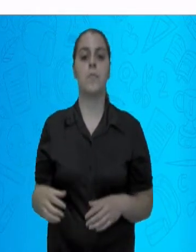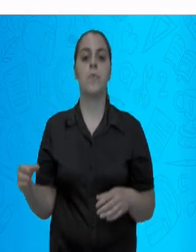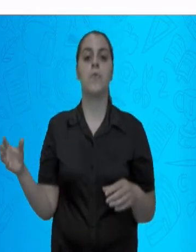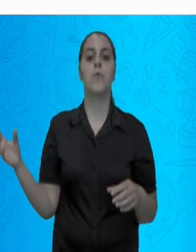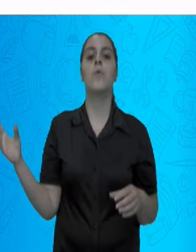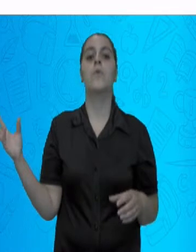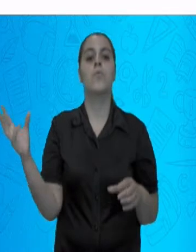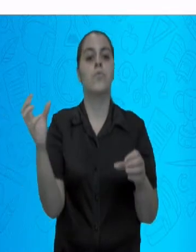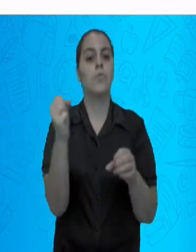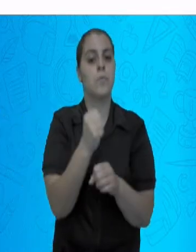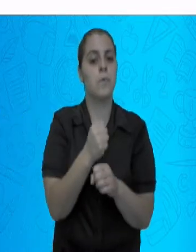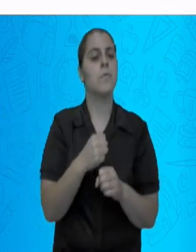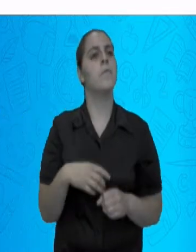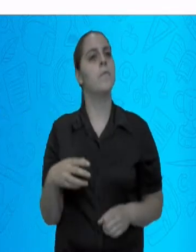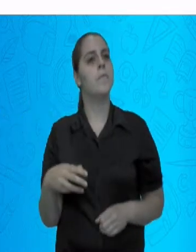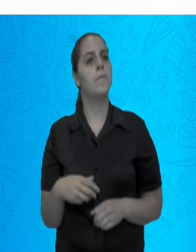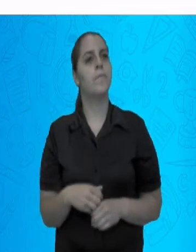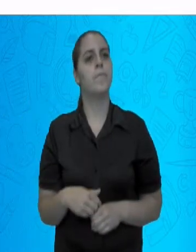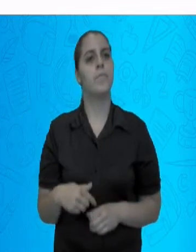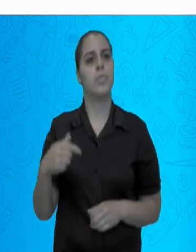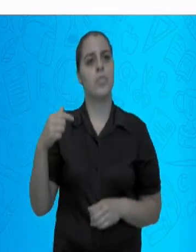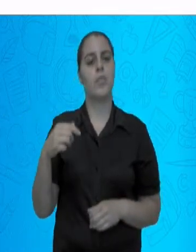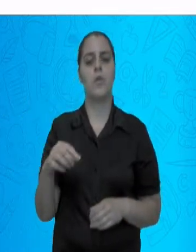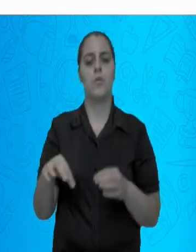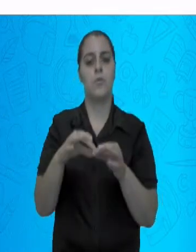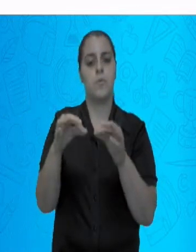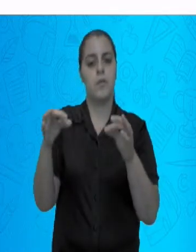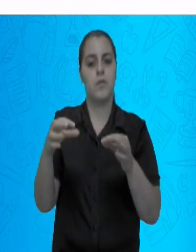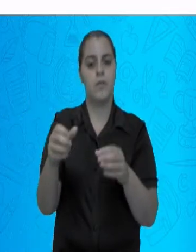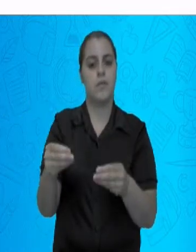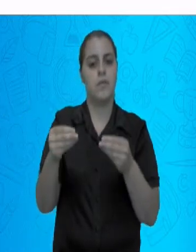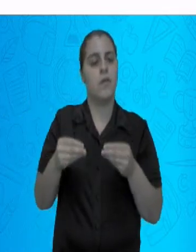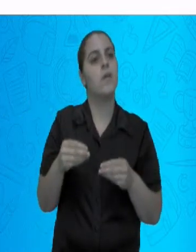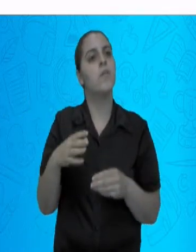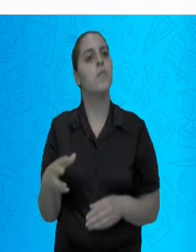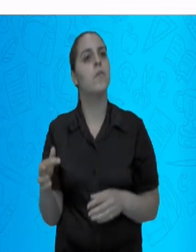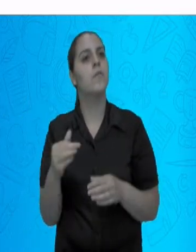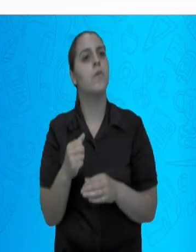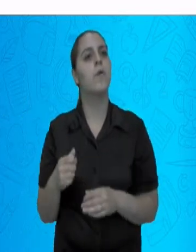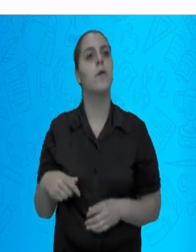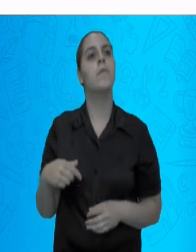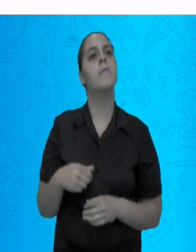os presentes da Beatriz e do Ivo, vai dar